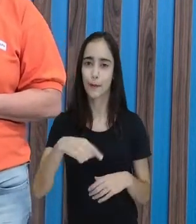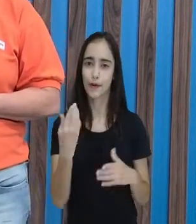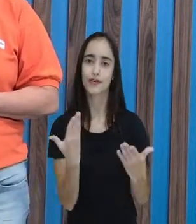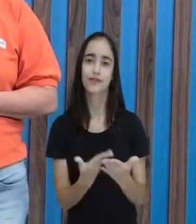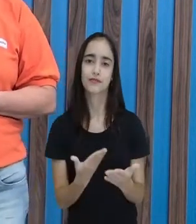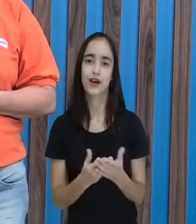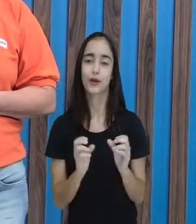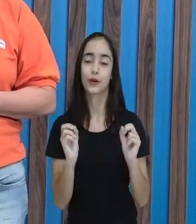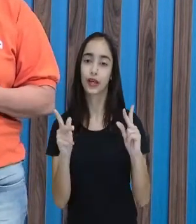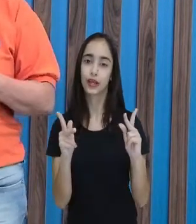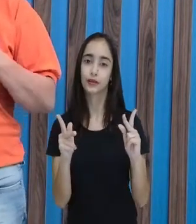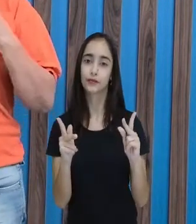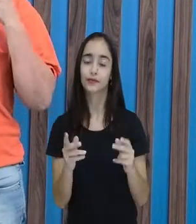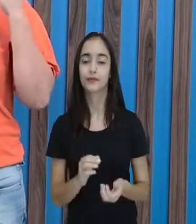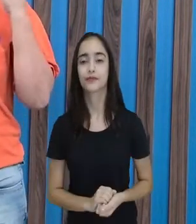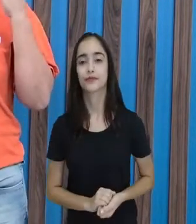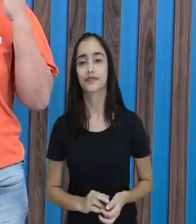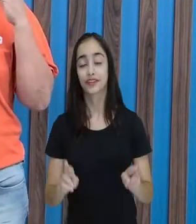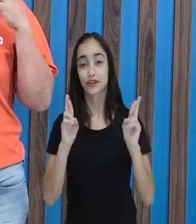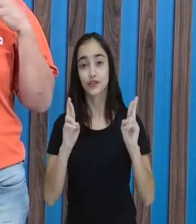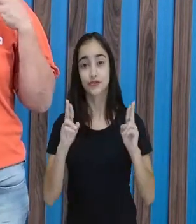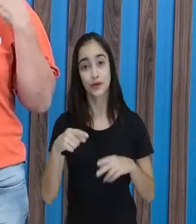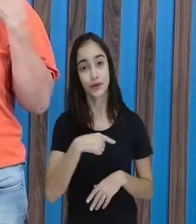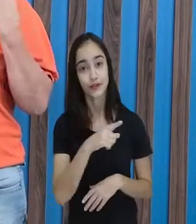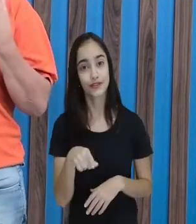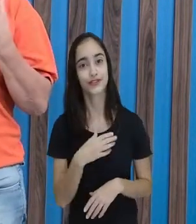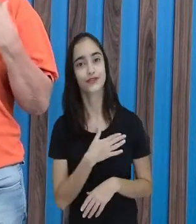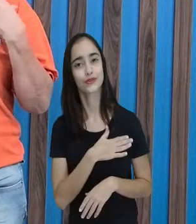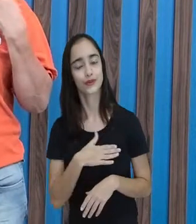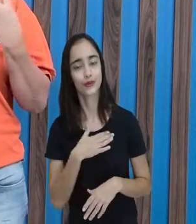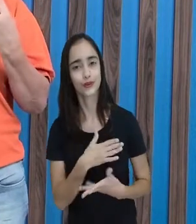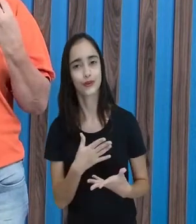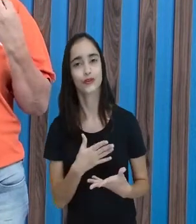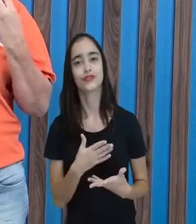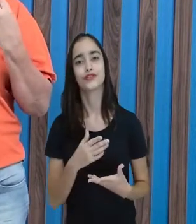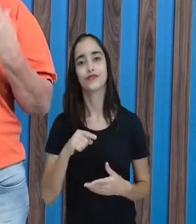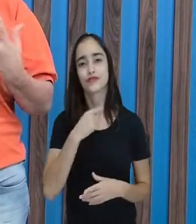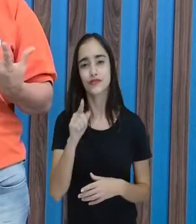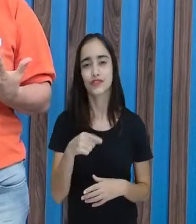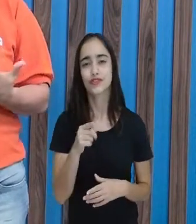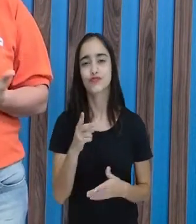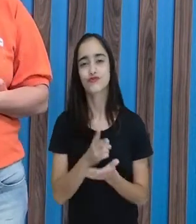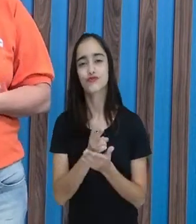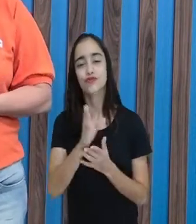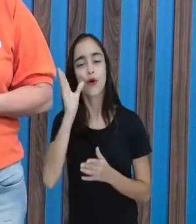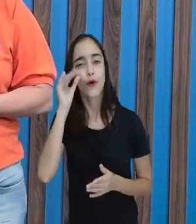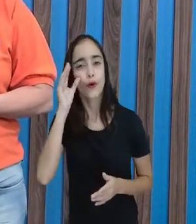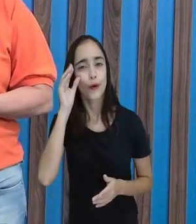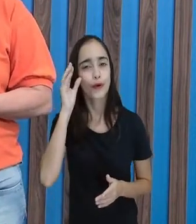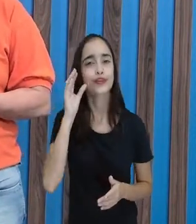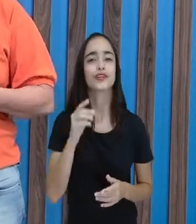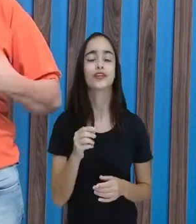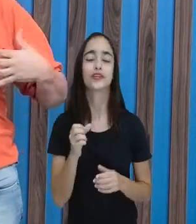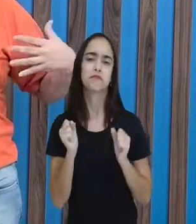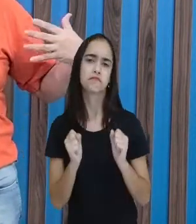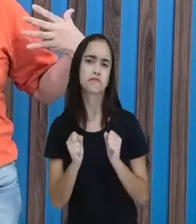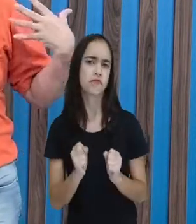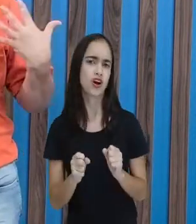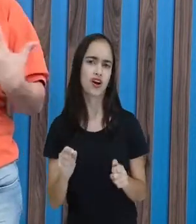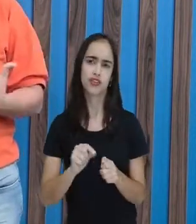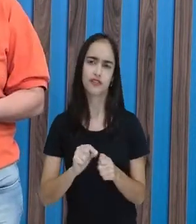próxima aula, tá, minha gente? Então, espero que vocês fiquem aí bem curiosos, mas que também possam fazer uma